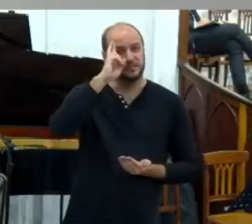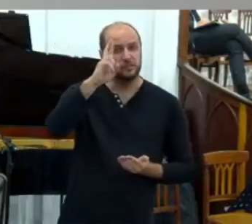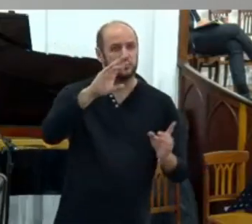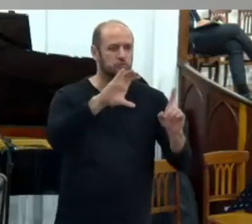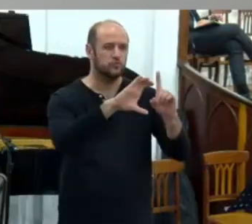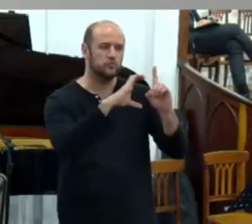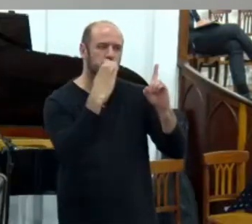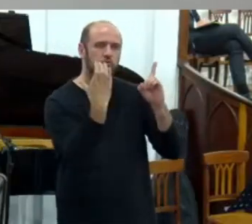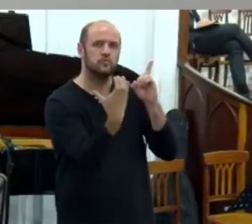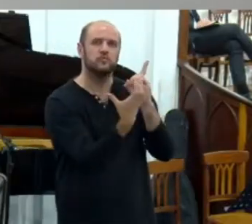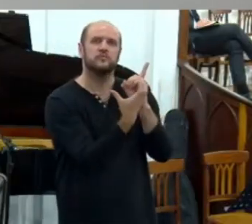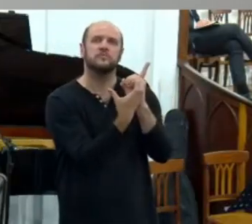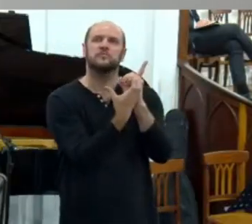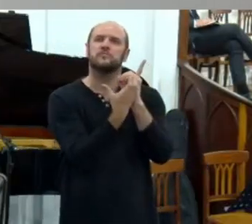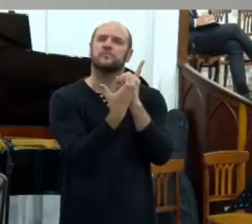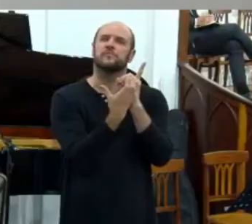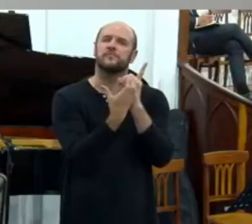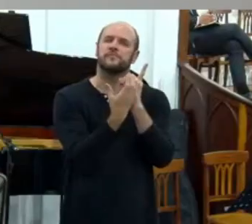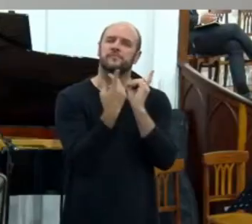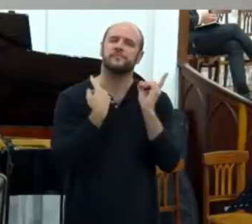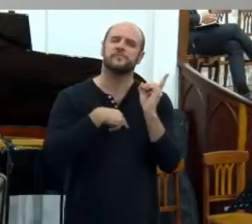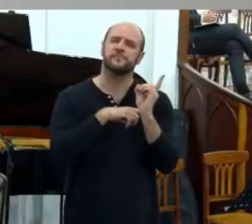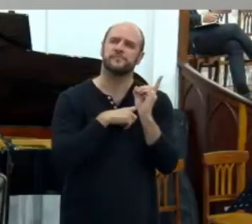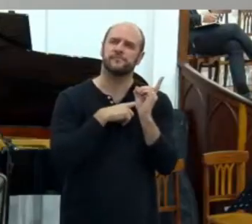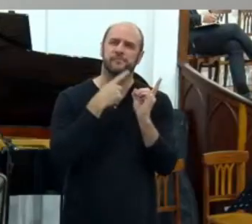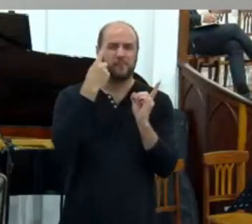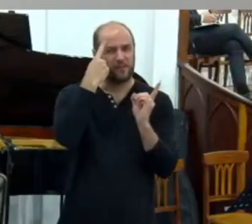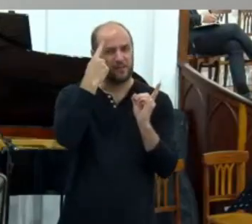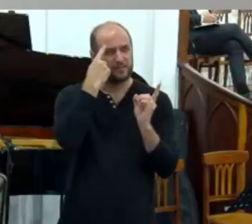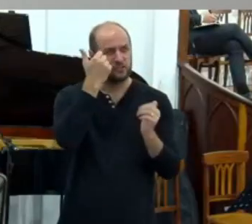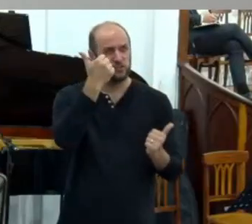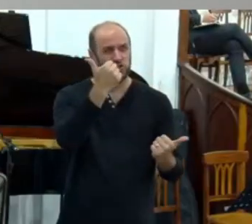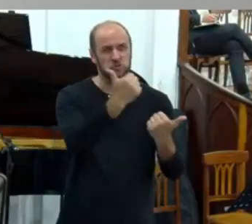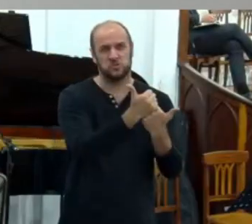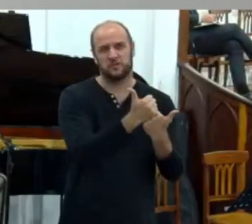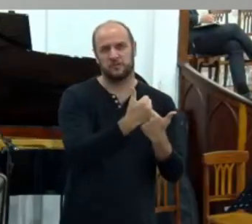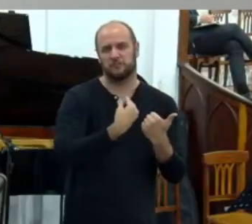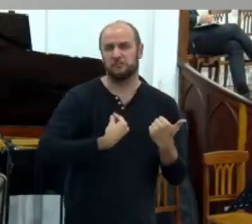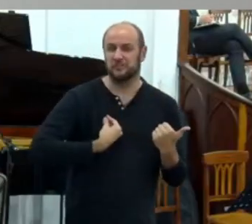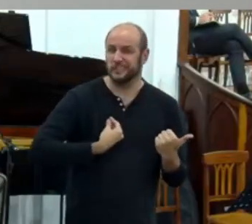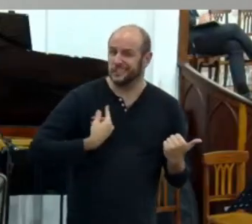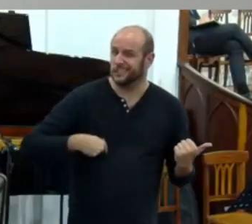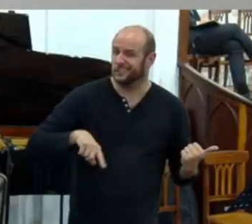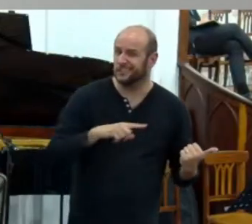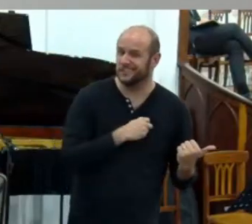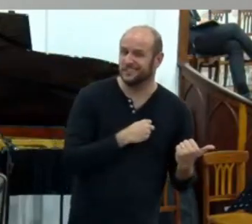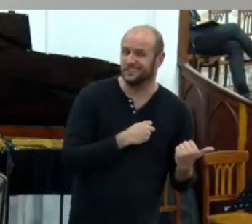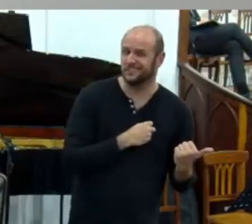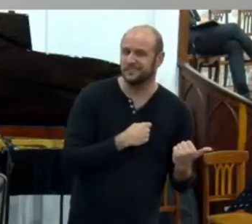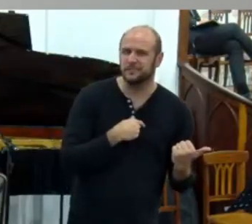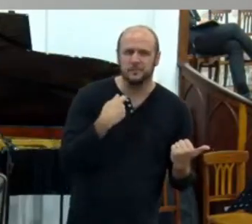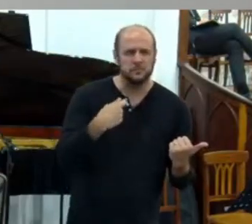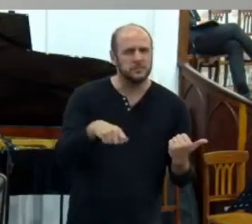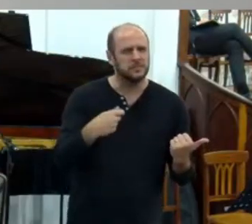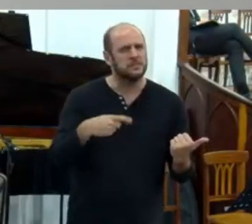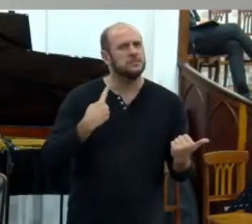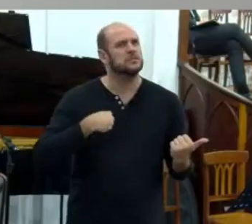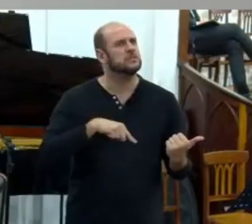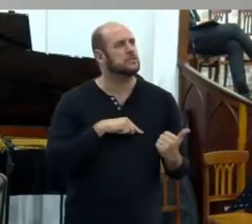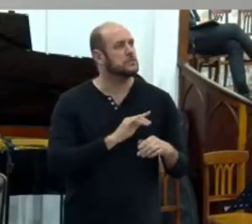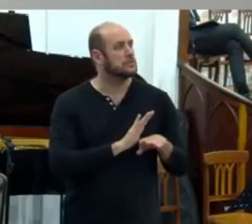culto solene tem sido substituído em nossas vidas. Precisamos ajudar